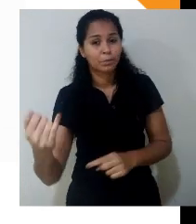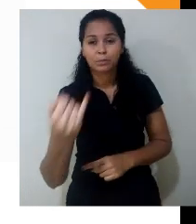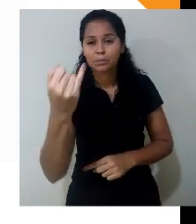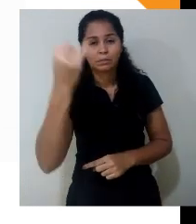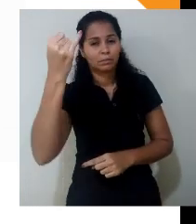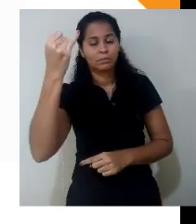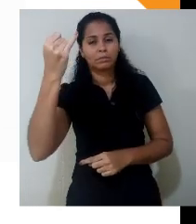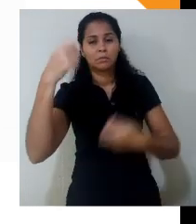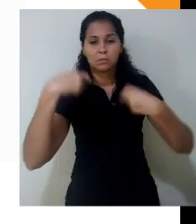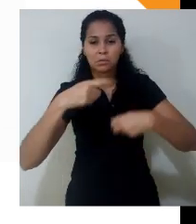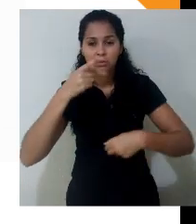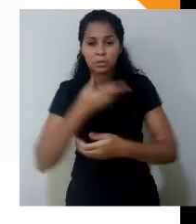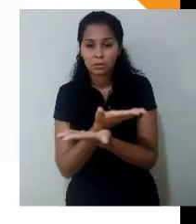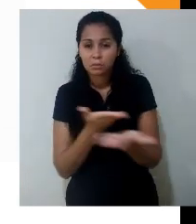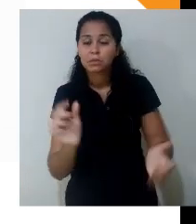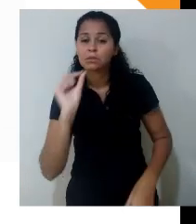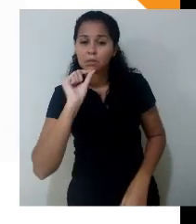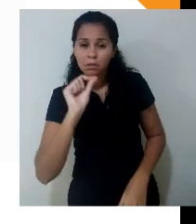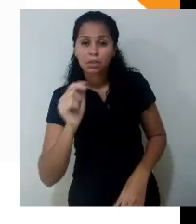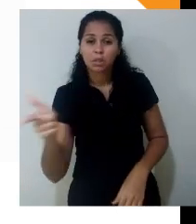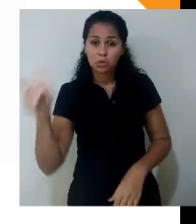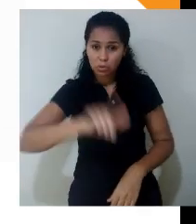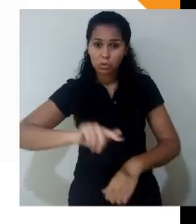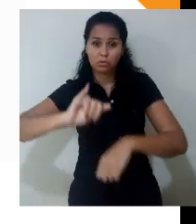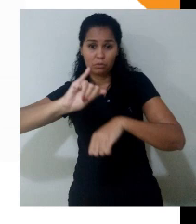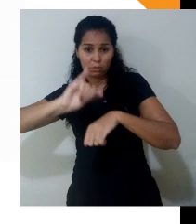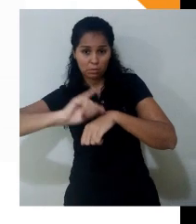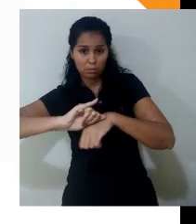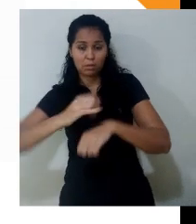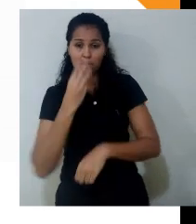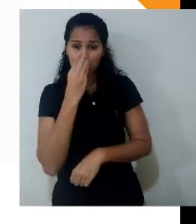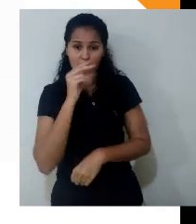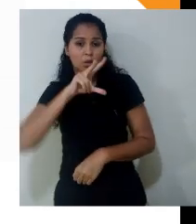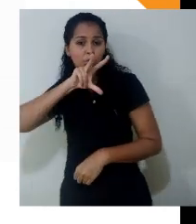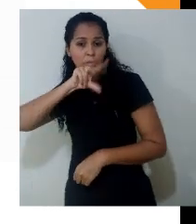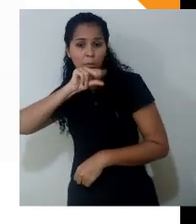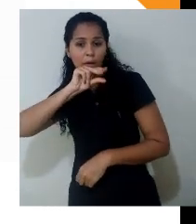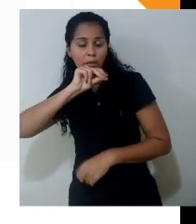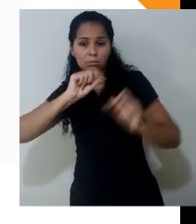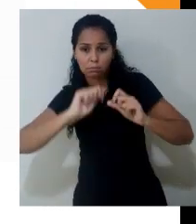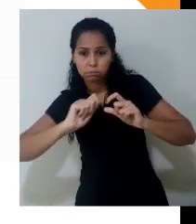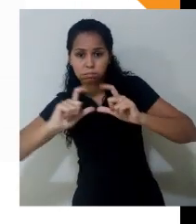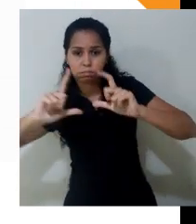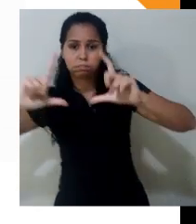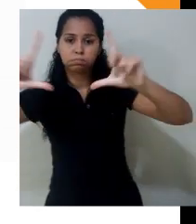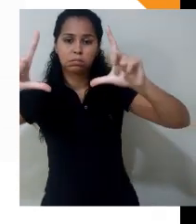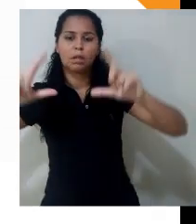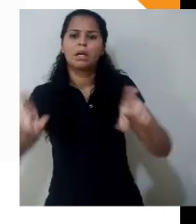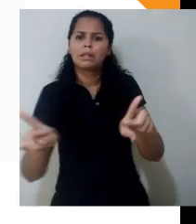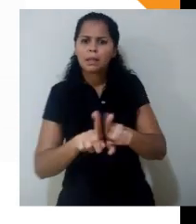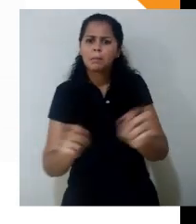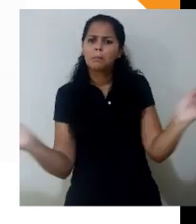é: eu tenho aqui esse objeto, de novo, aí a minha foto do patinho e a ampliação dele. Eu posso querer